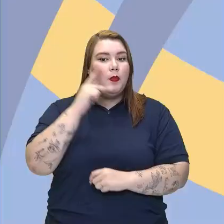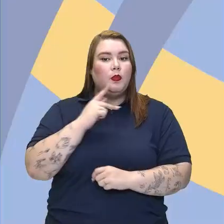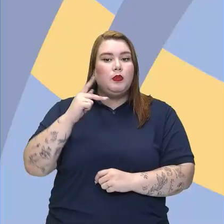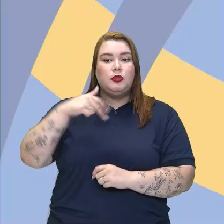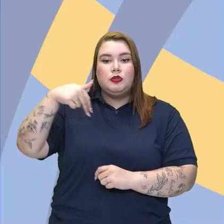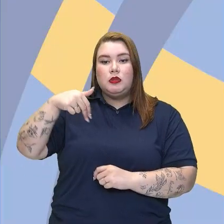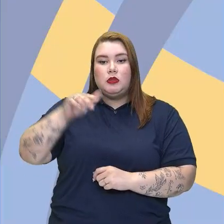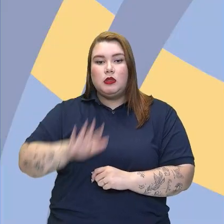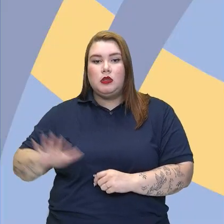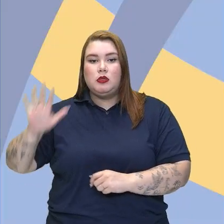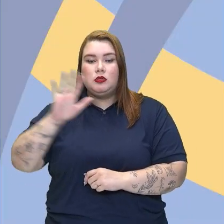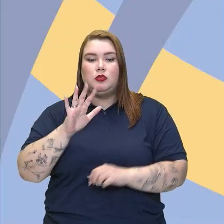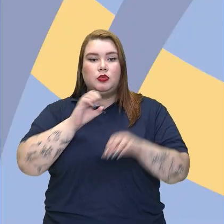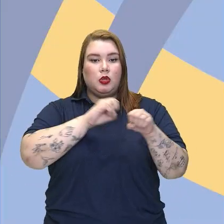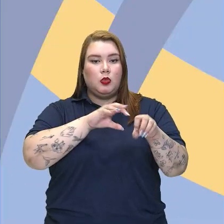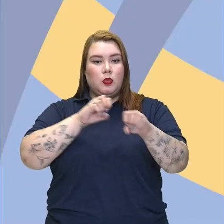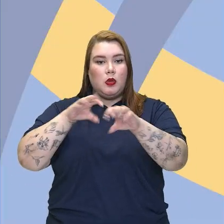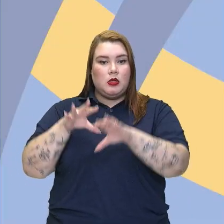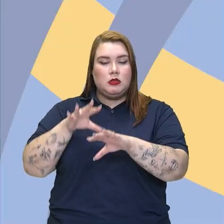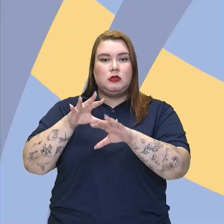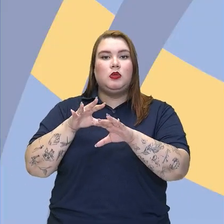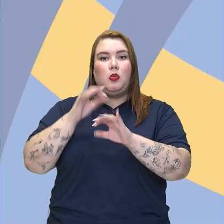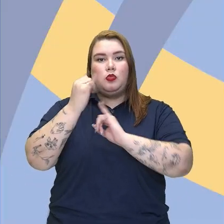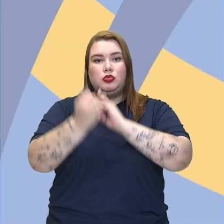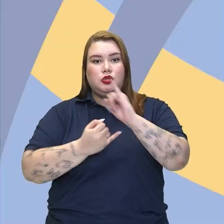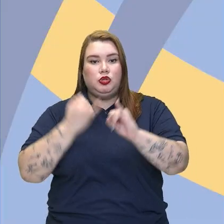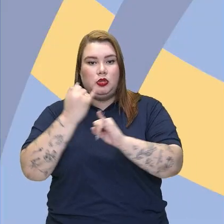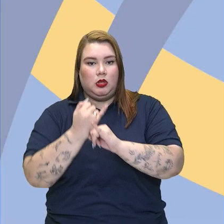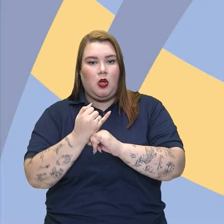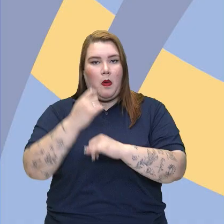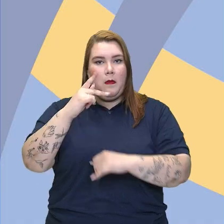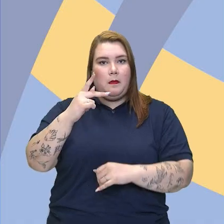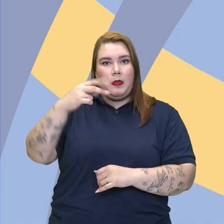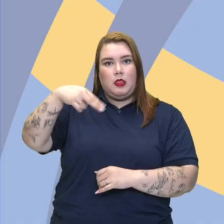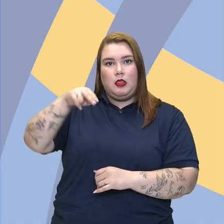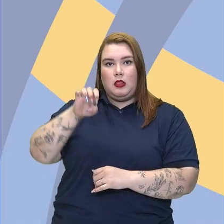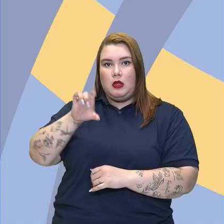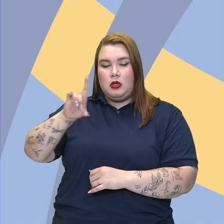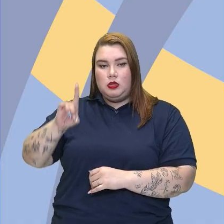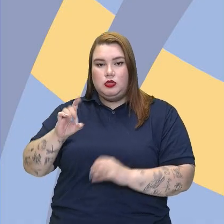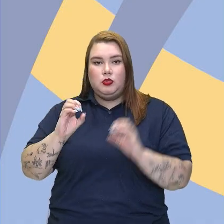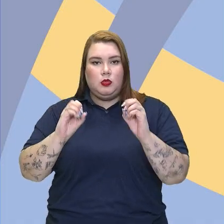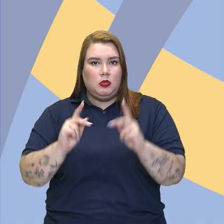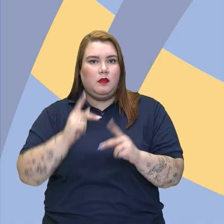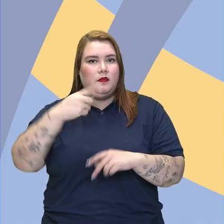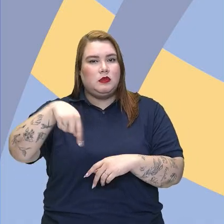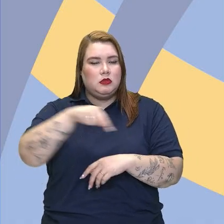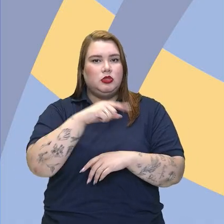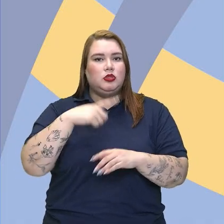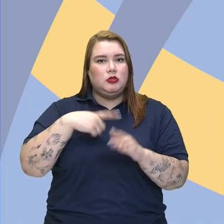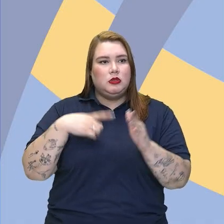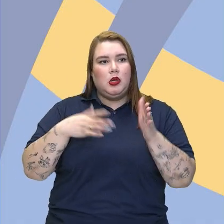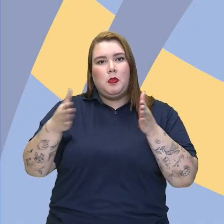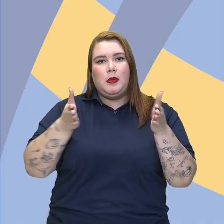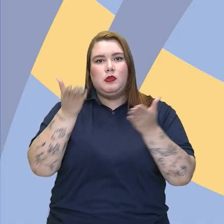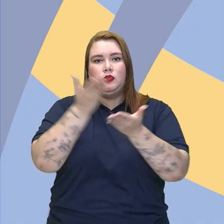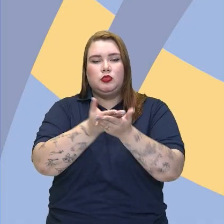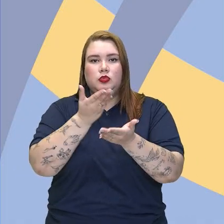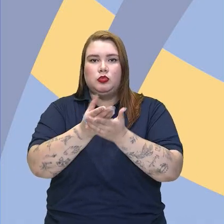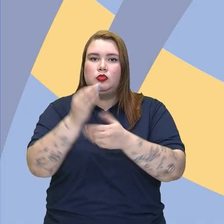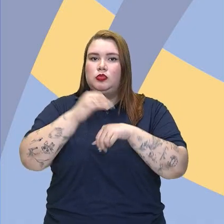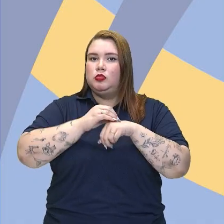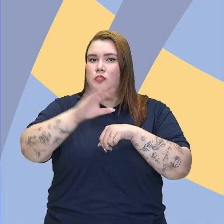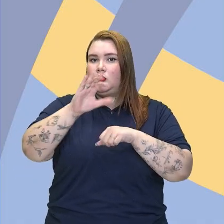de Educação Digital. Então, vocês tiveram ao longo da jornada também momentos formativos para explicar essas